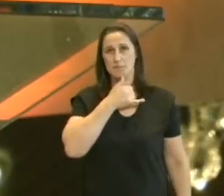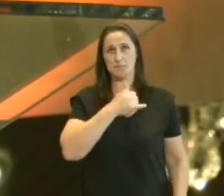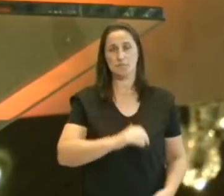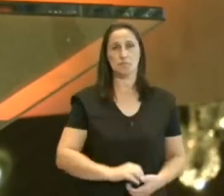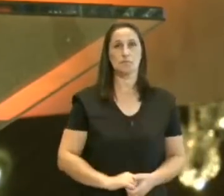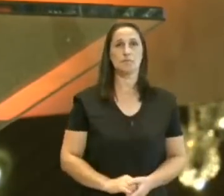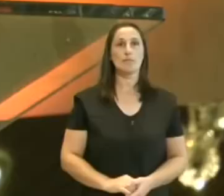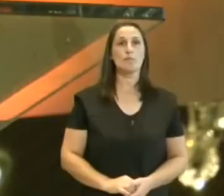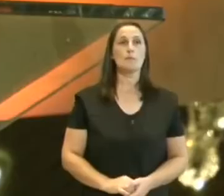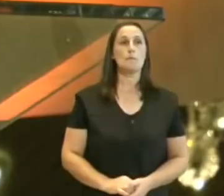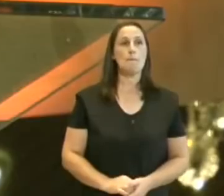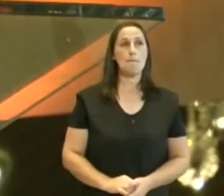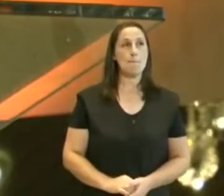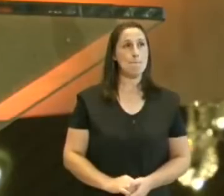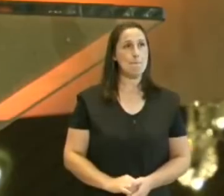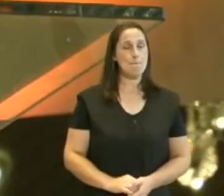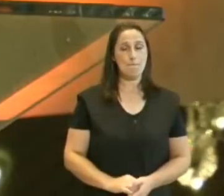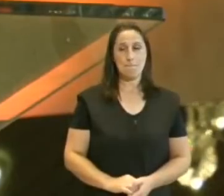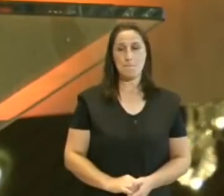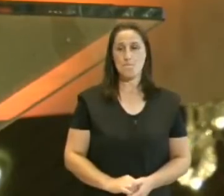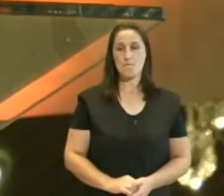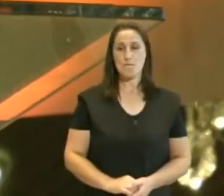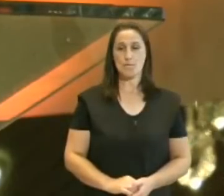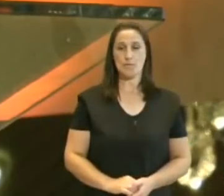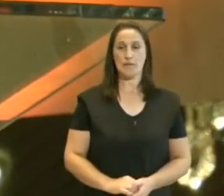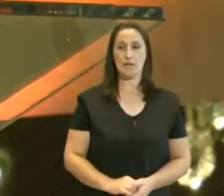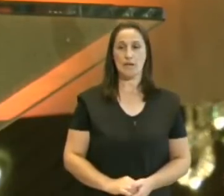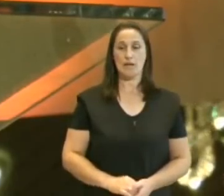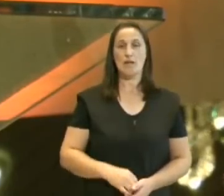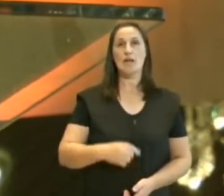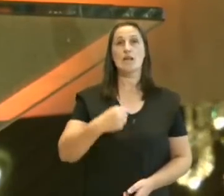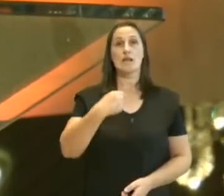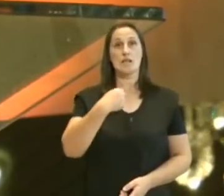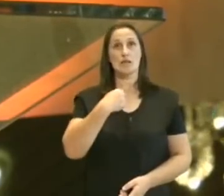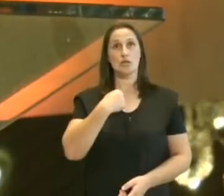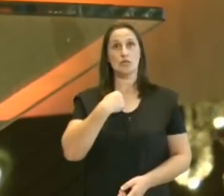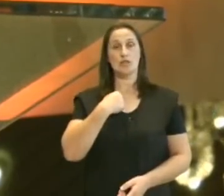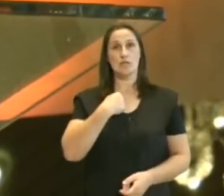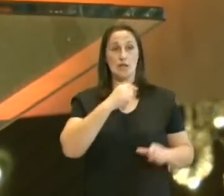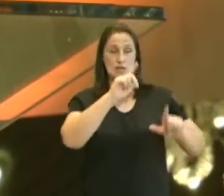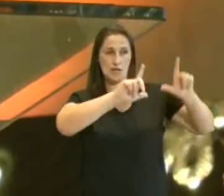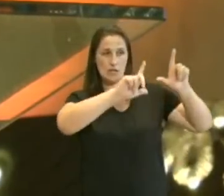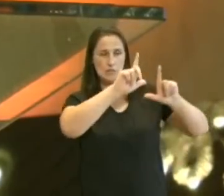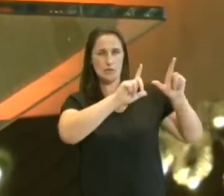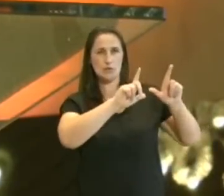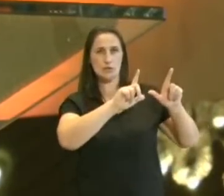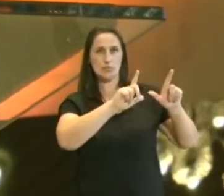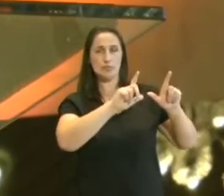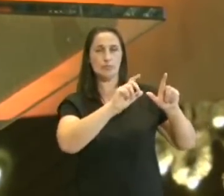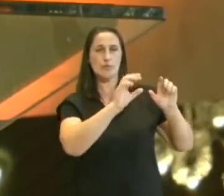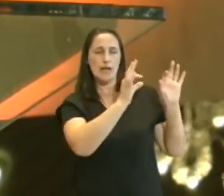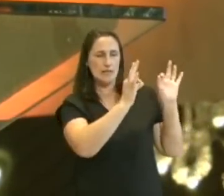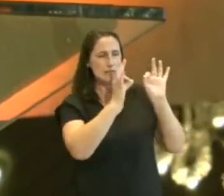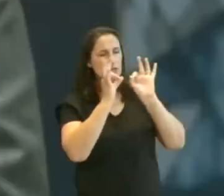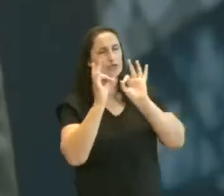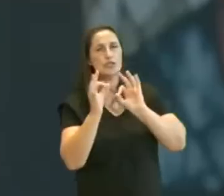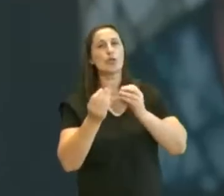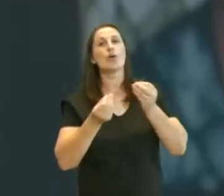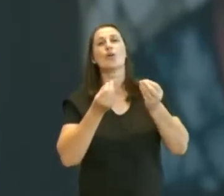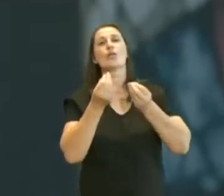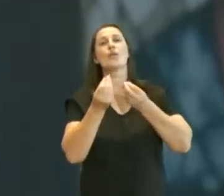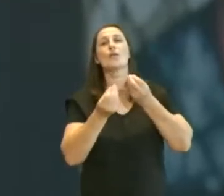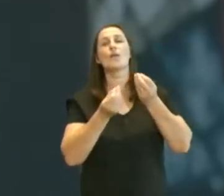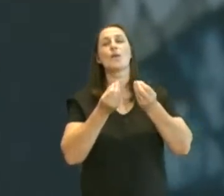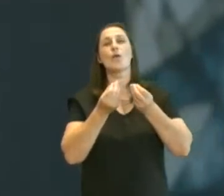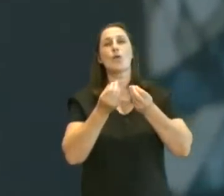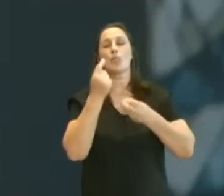Eu estava vendo um programa educativo, a maneira como a nossa vista